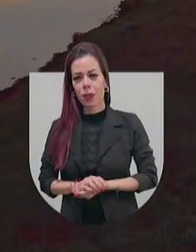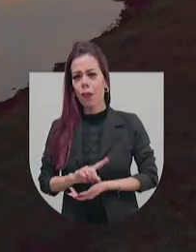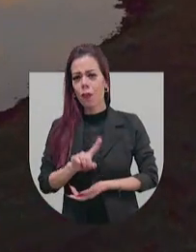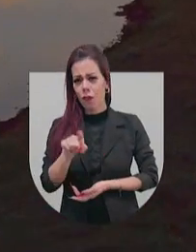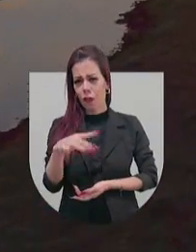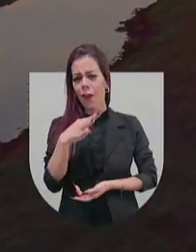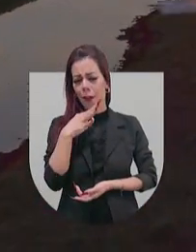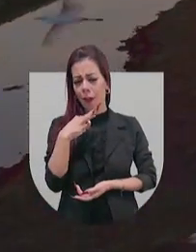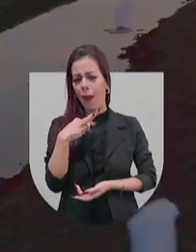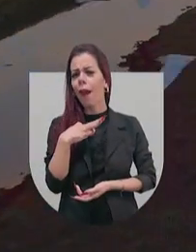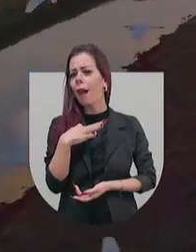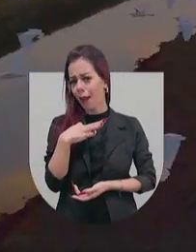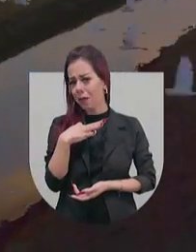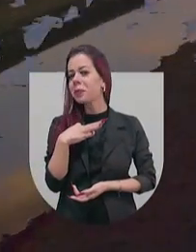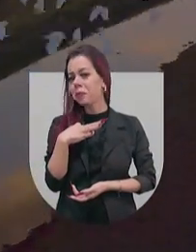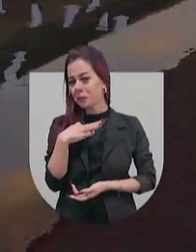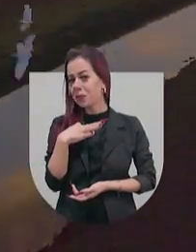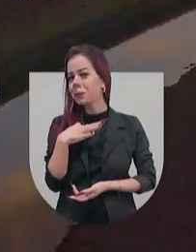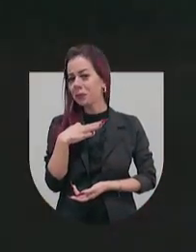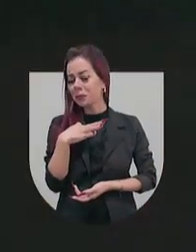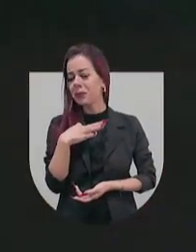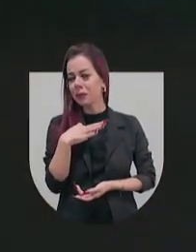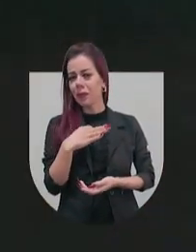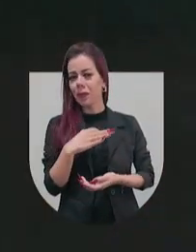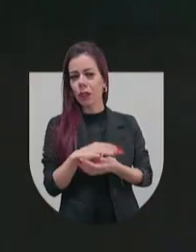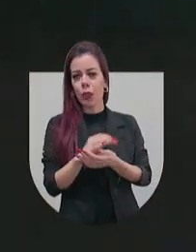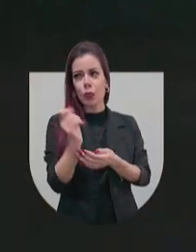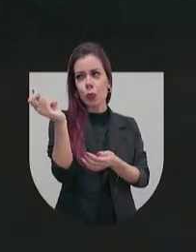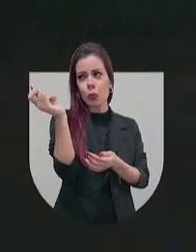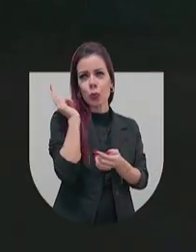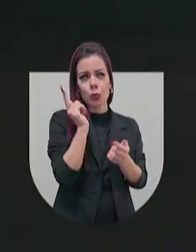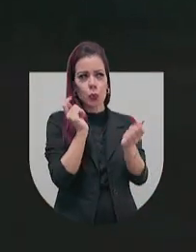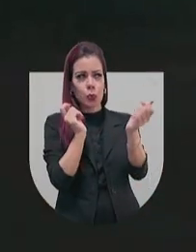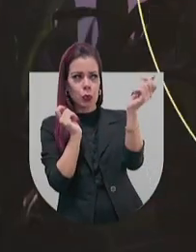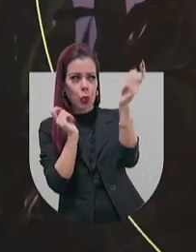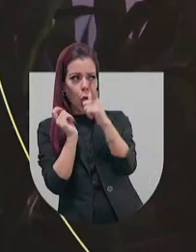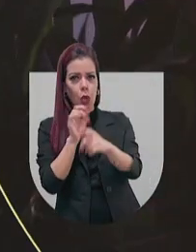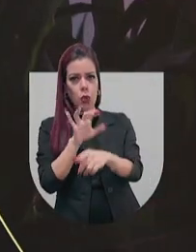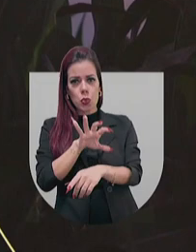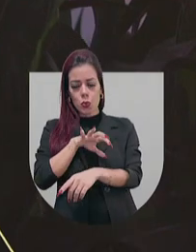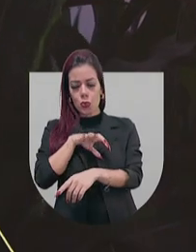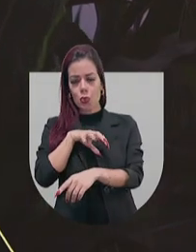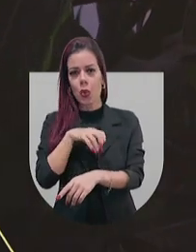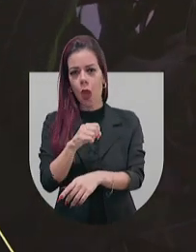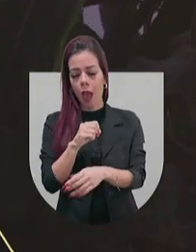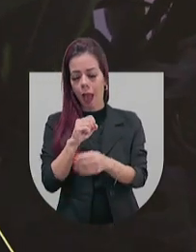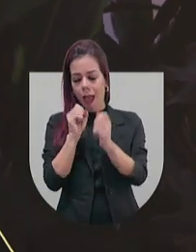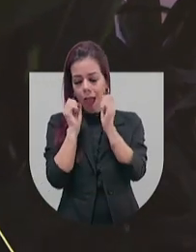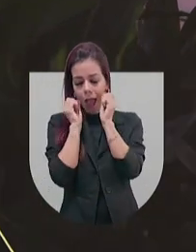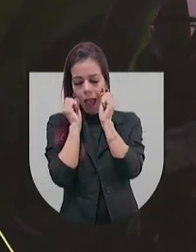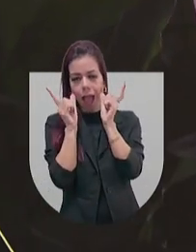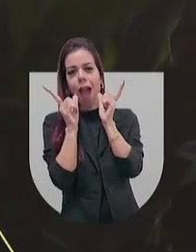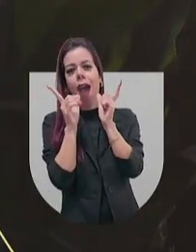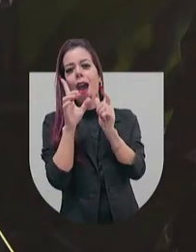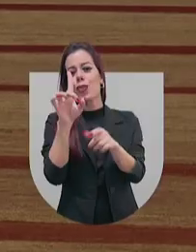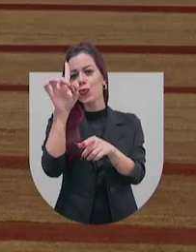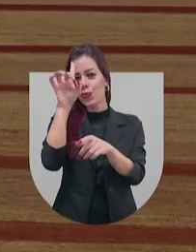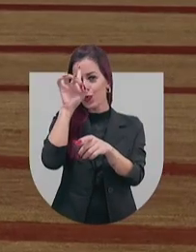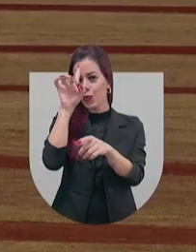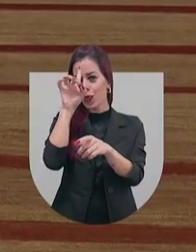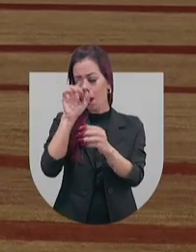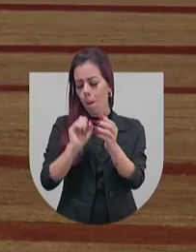É claro que você já ouviu falar de mim. De sol a sol, eu sou a força que te faz acordar cedo.